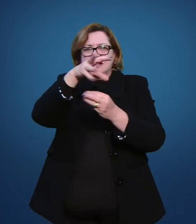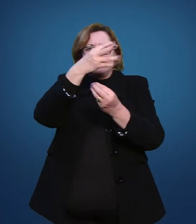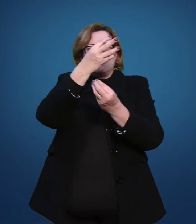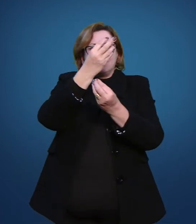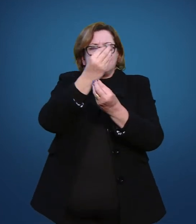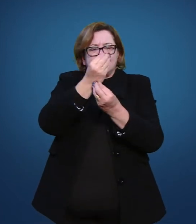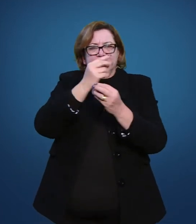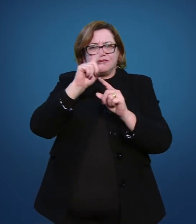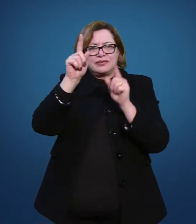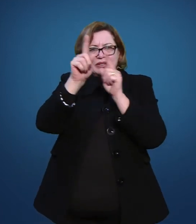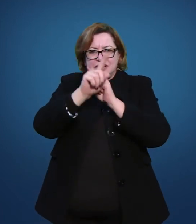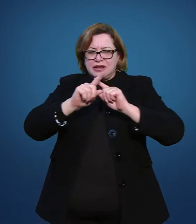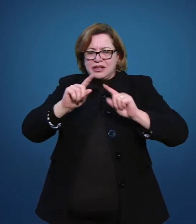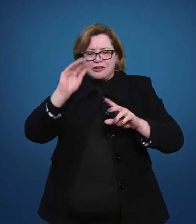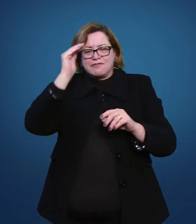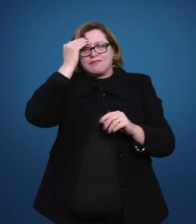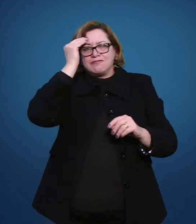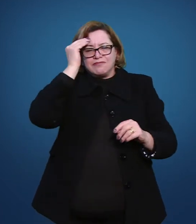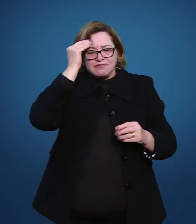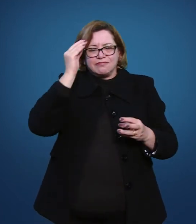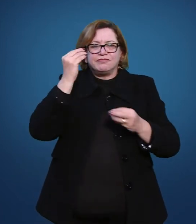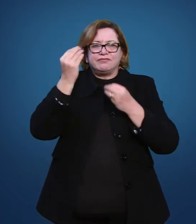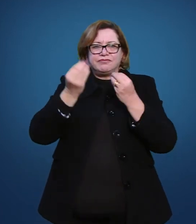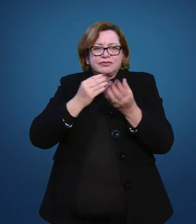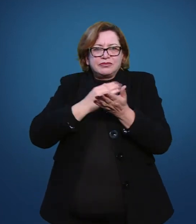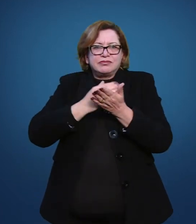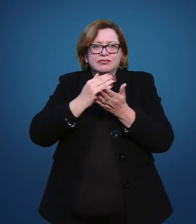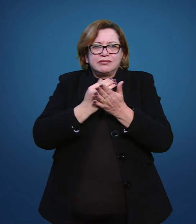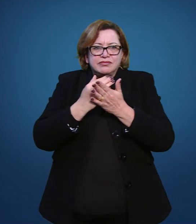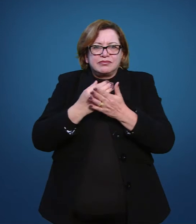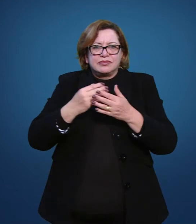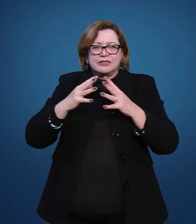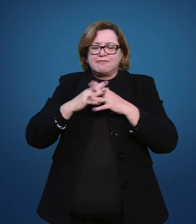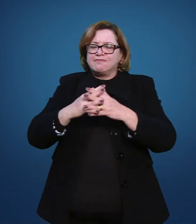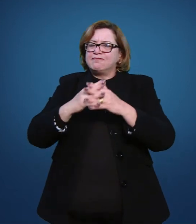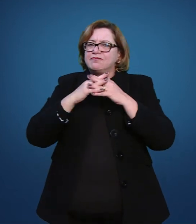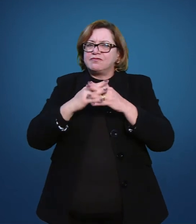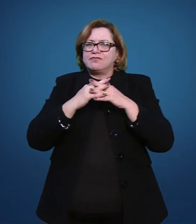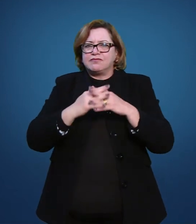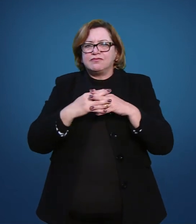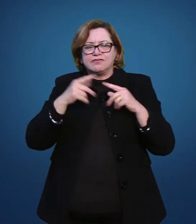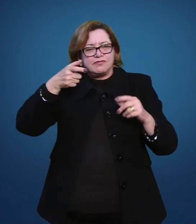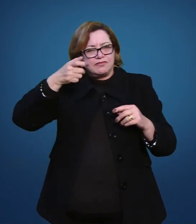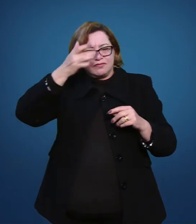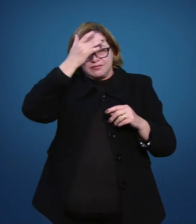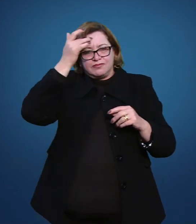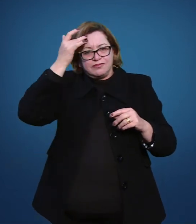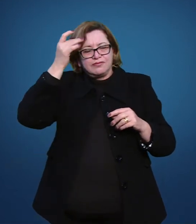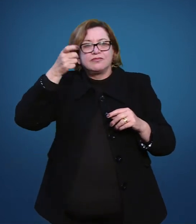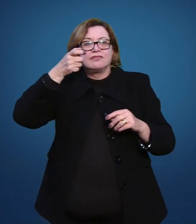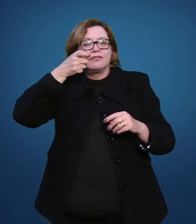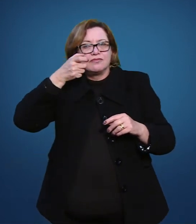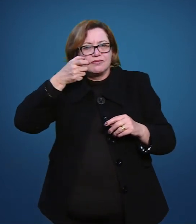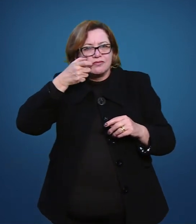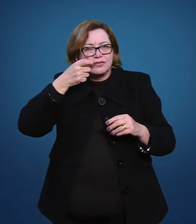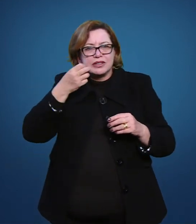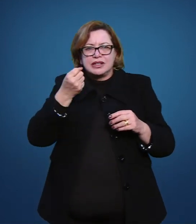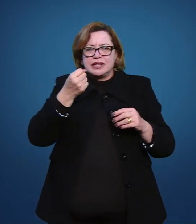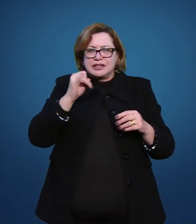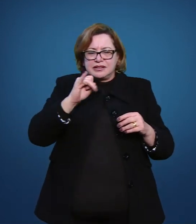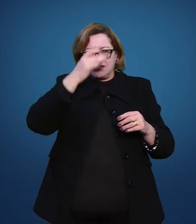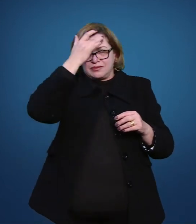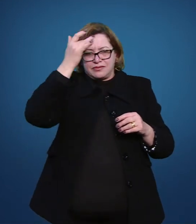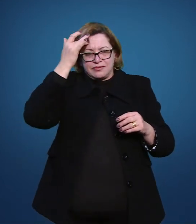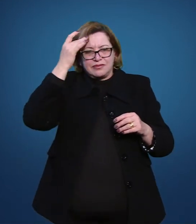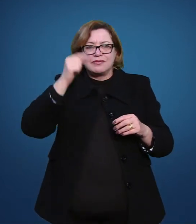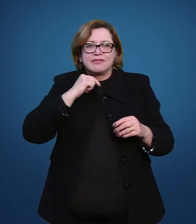bem simbólico não muito bem compreendida, isso começa a ficar bem mais complicado para o espectador. Se o espectador não consegue compreender uma obra